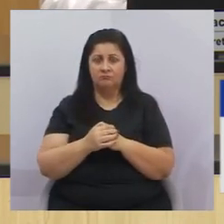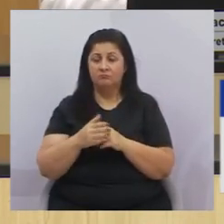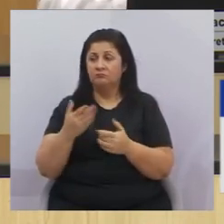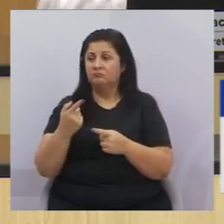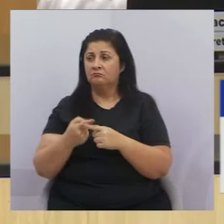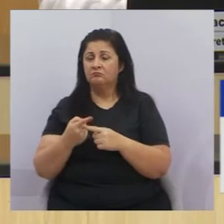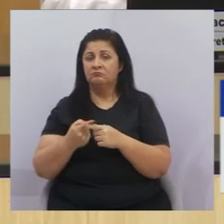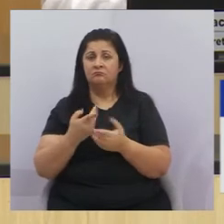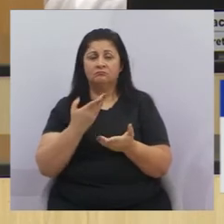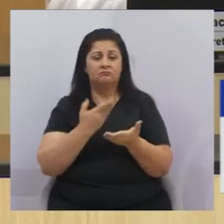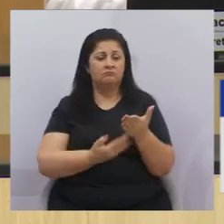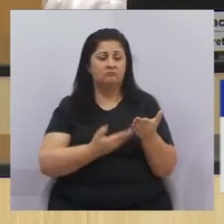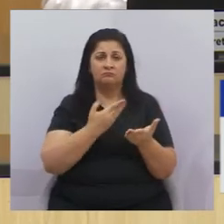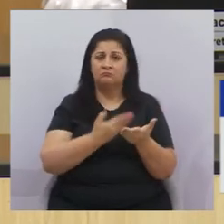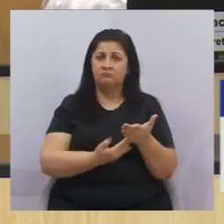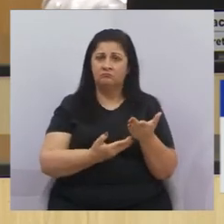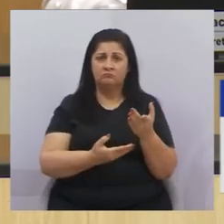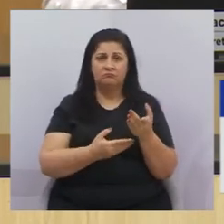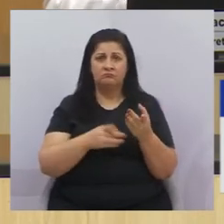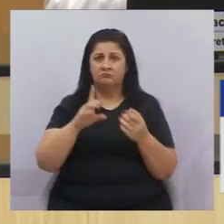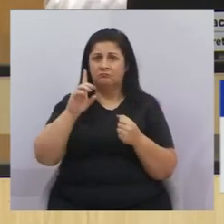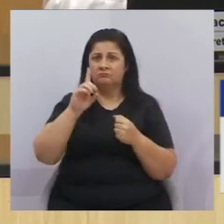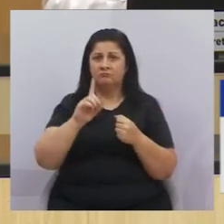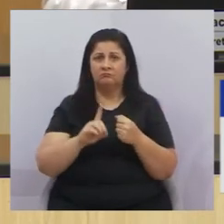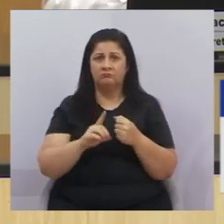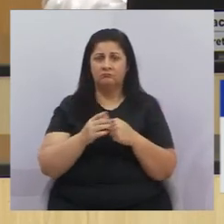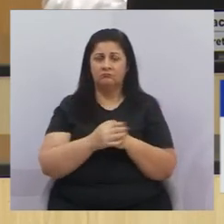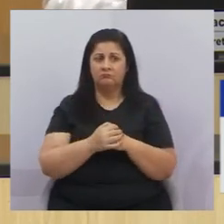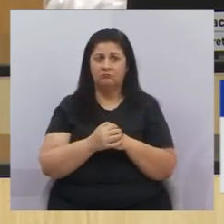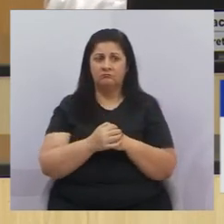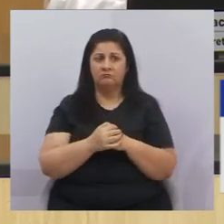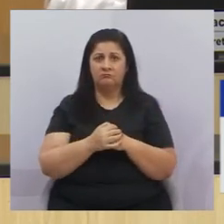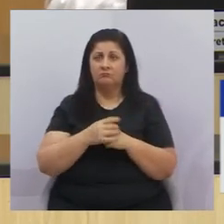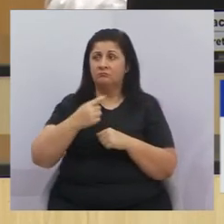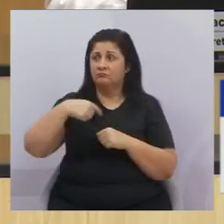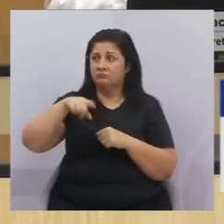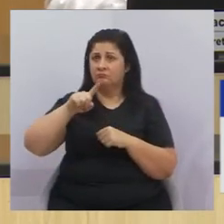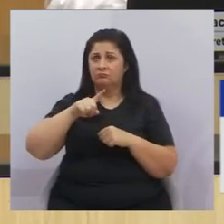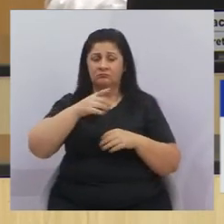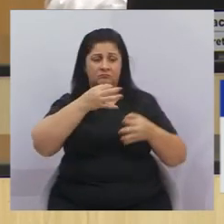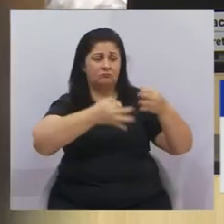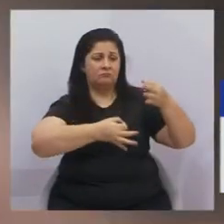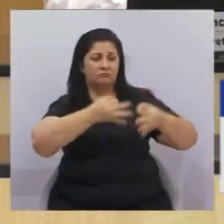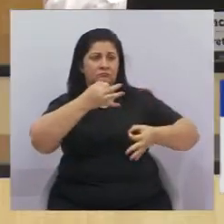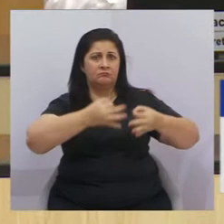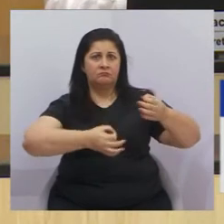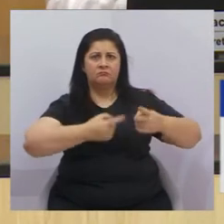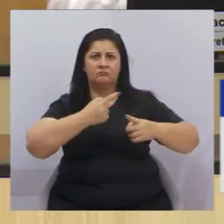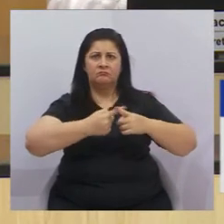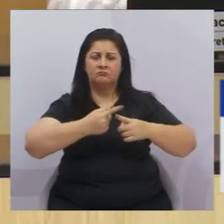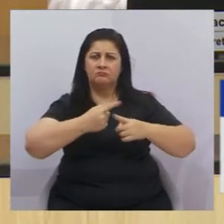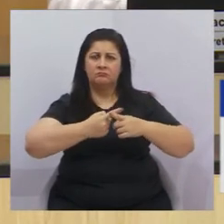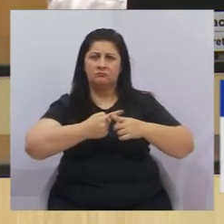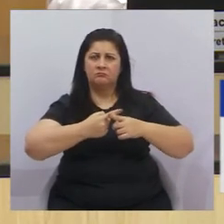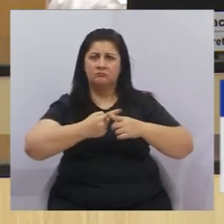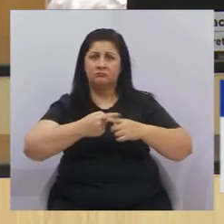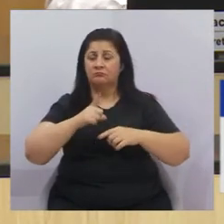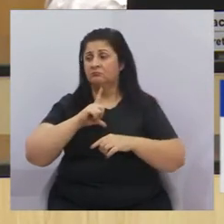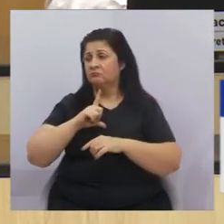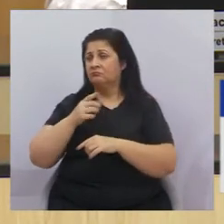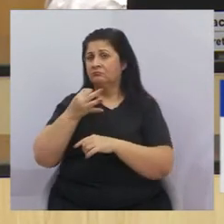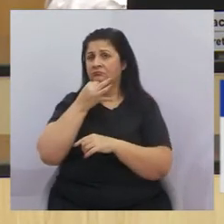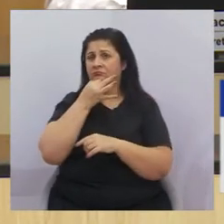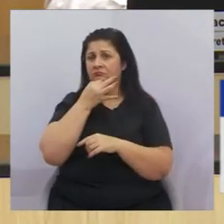perdido os seus direitos e tem levado sido levado a tribunais por defender algumas